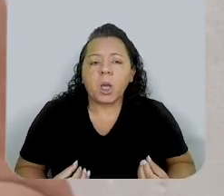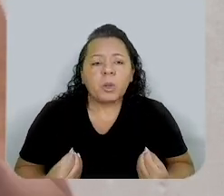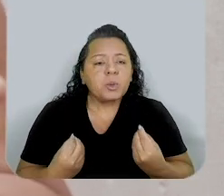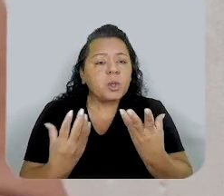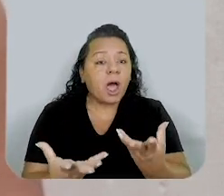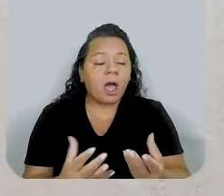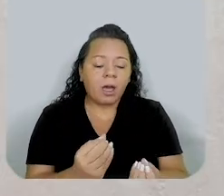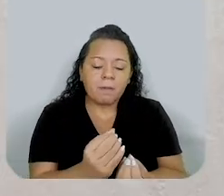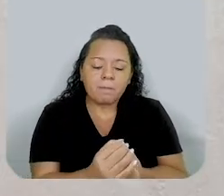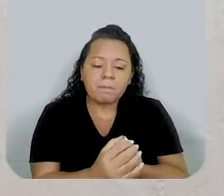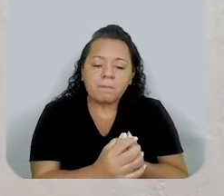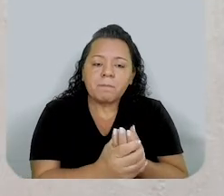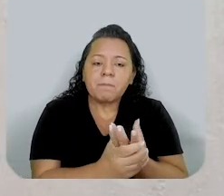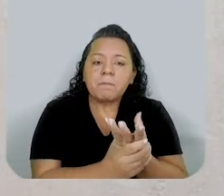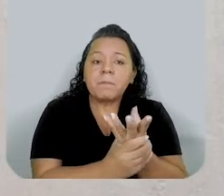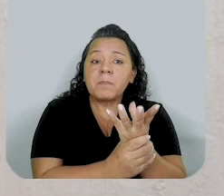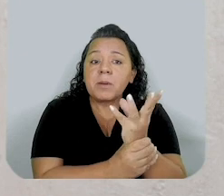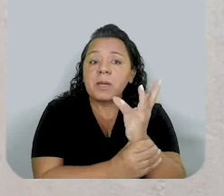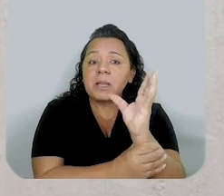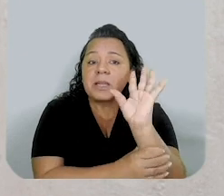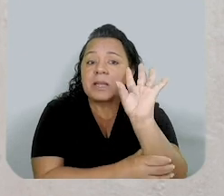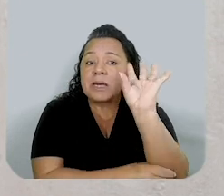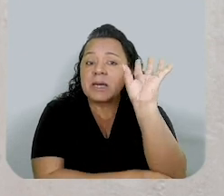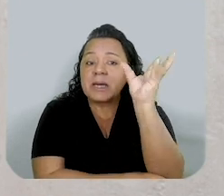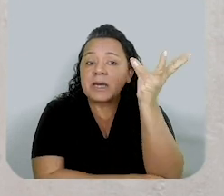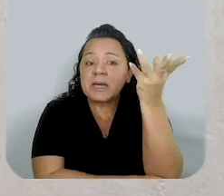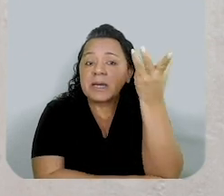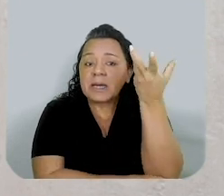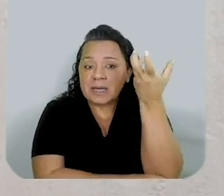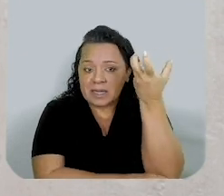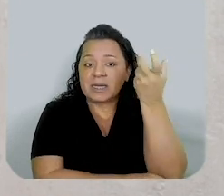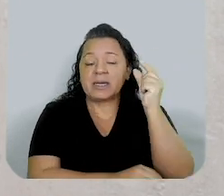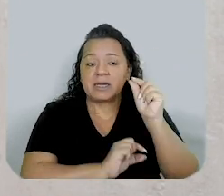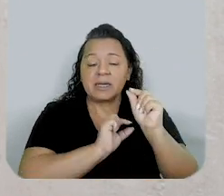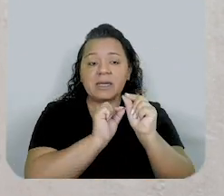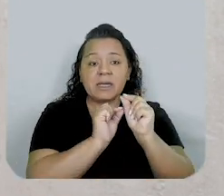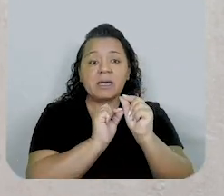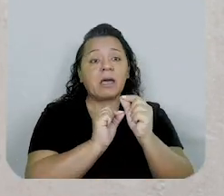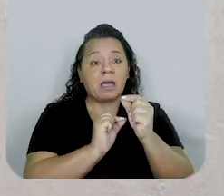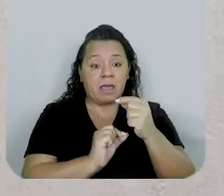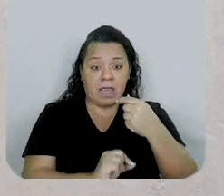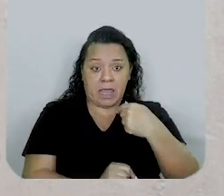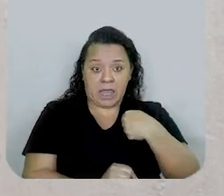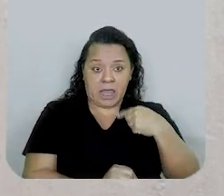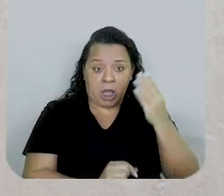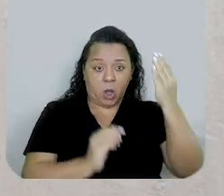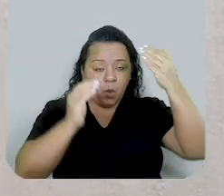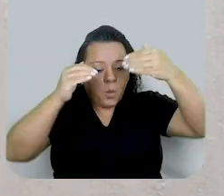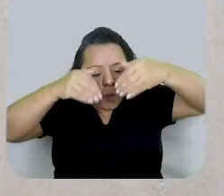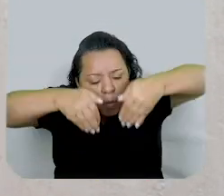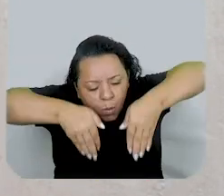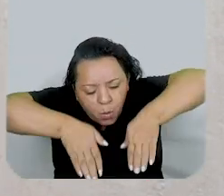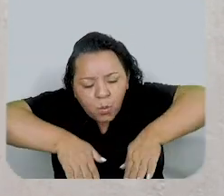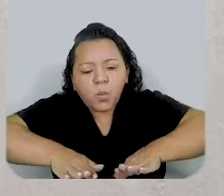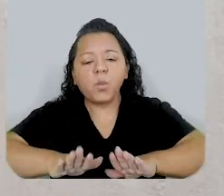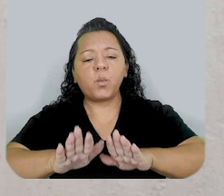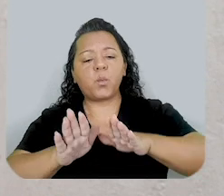com água, né? Para eu entrar dentro do rio, apesar de eu ter ela como mãe,